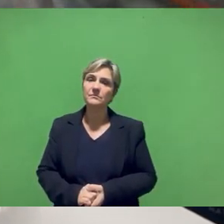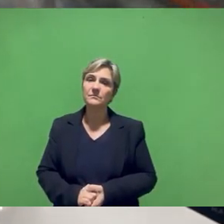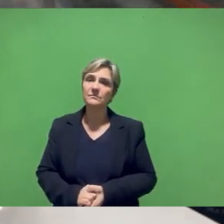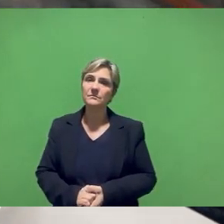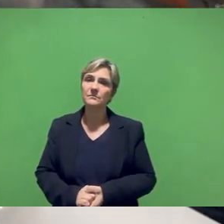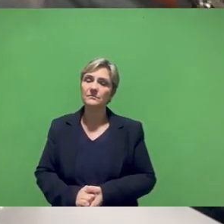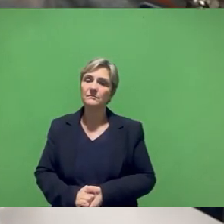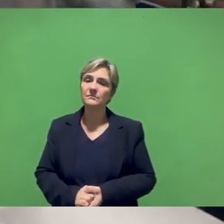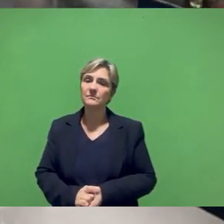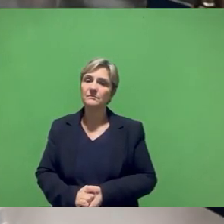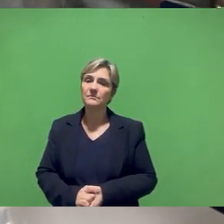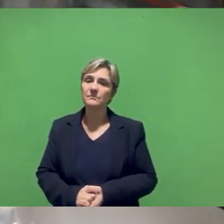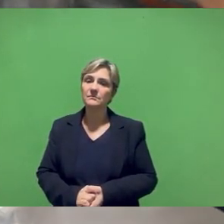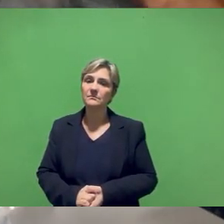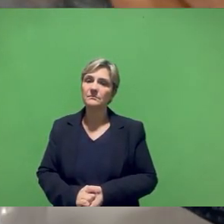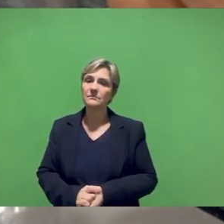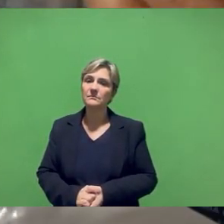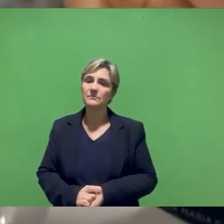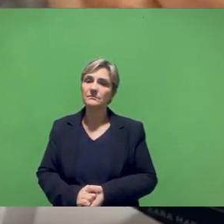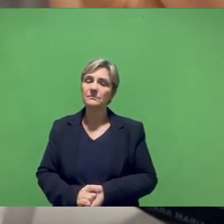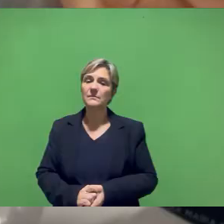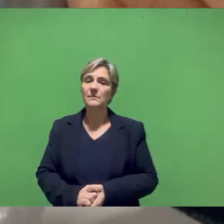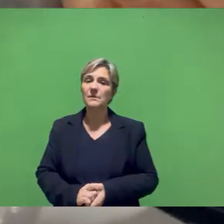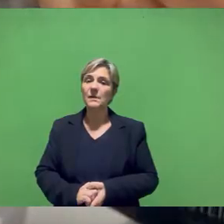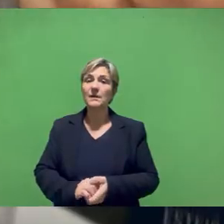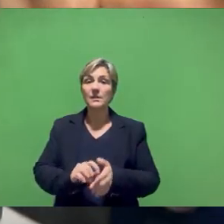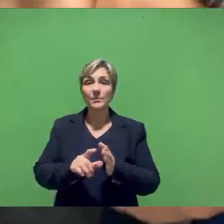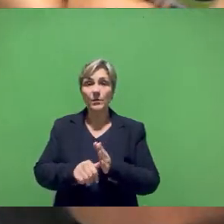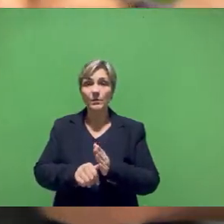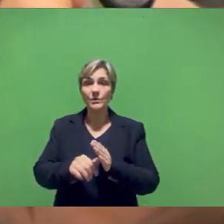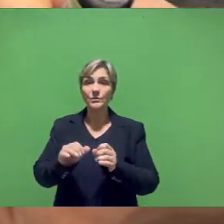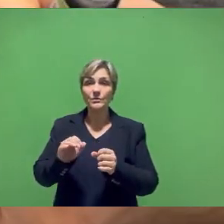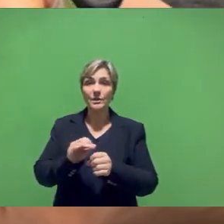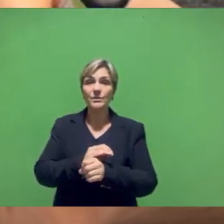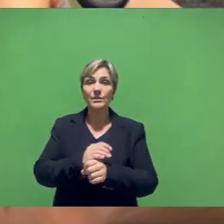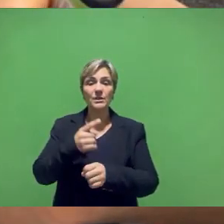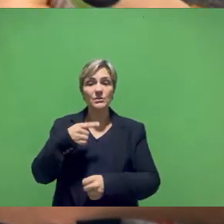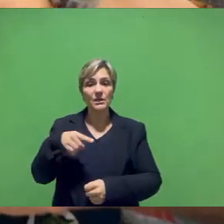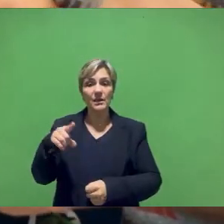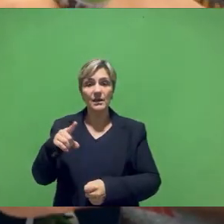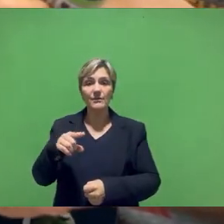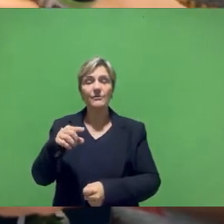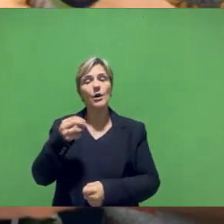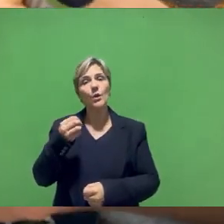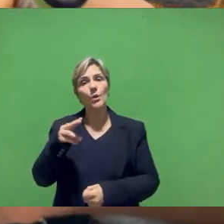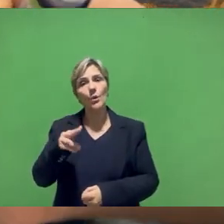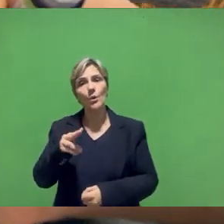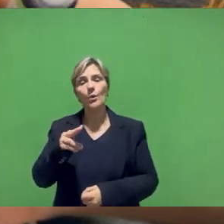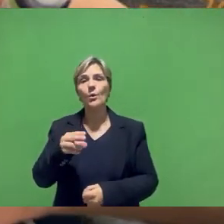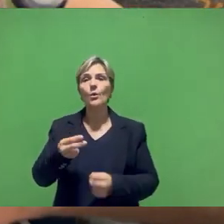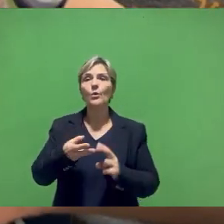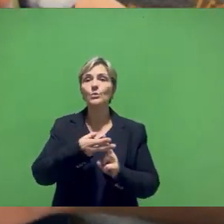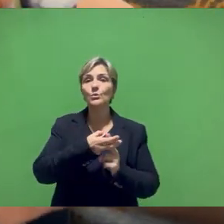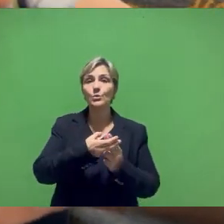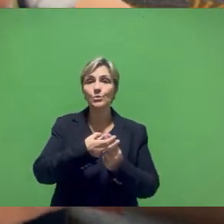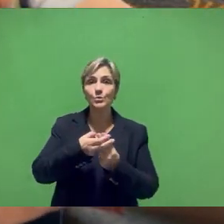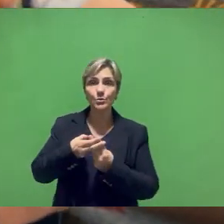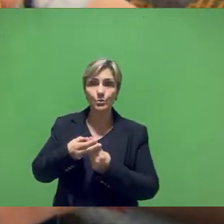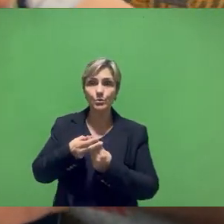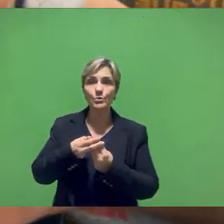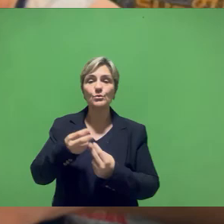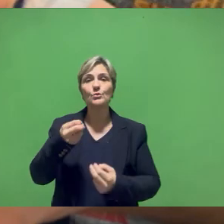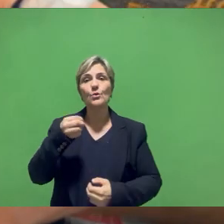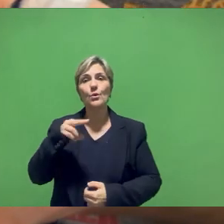machuca quem for lidar, for receber. E depois, quando estiver cheia, a gente leva ou na unidade de saúde, no posto de